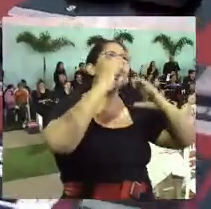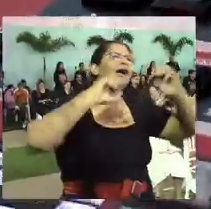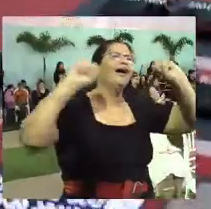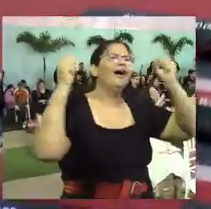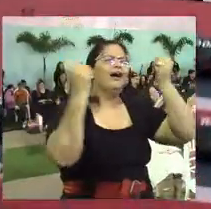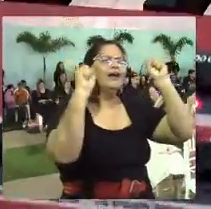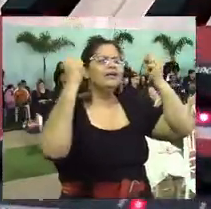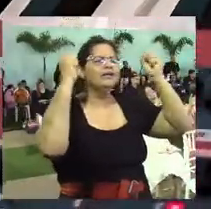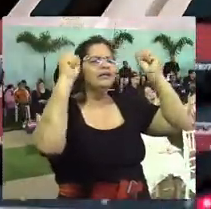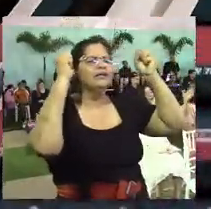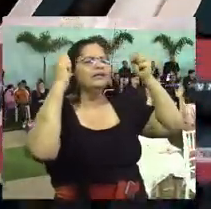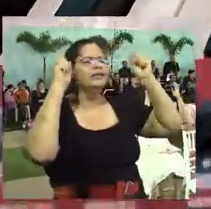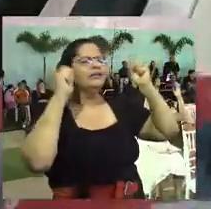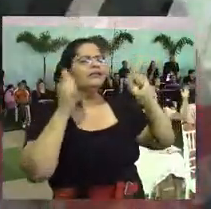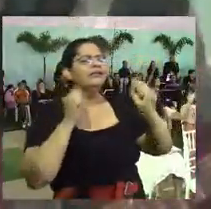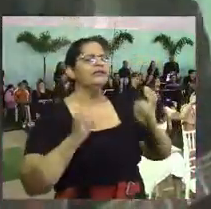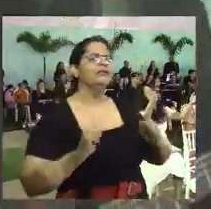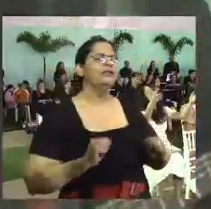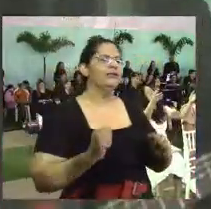te adorar